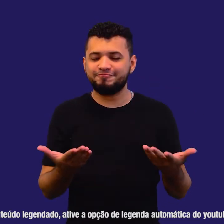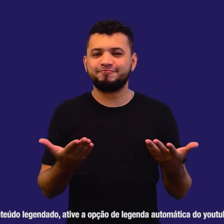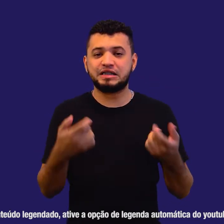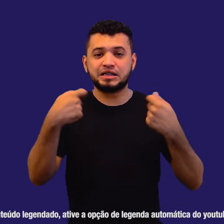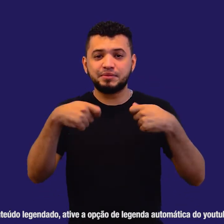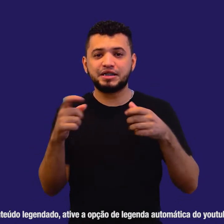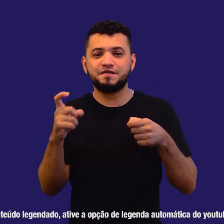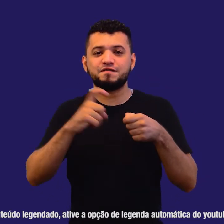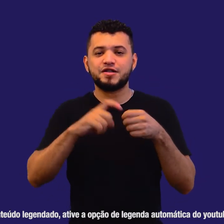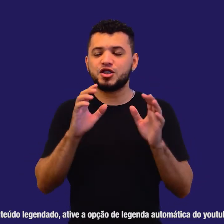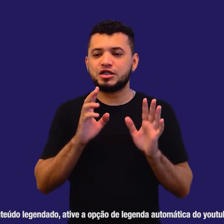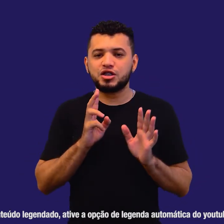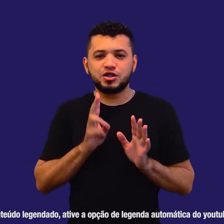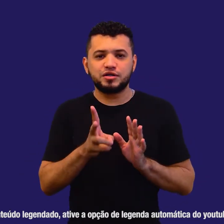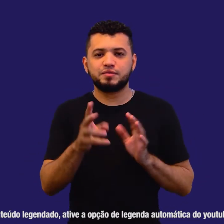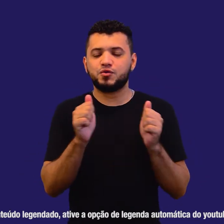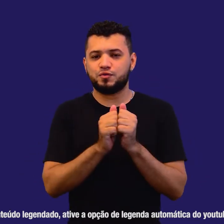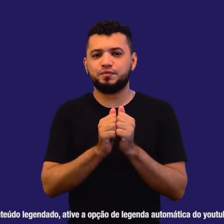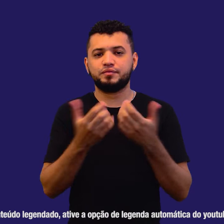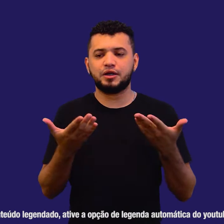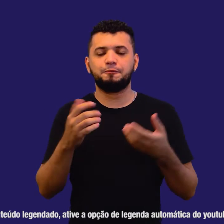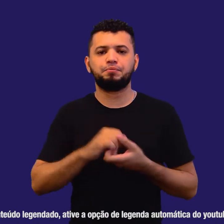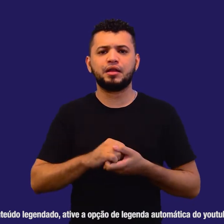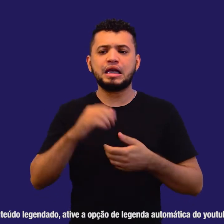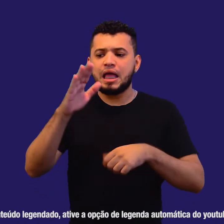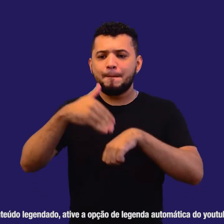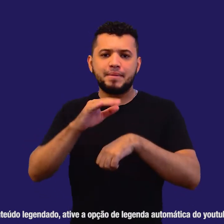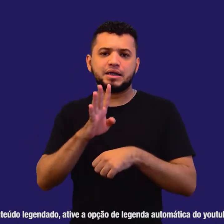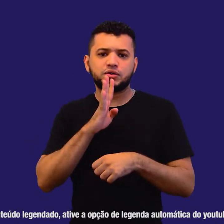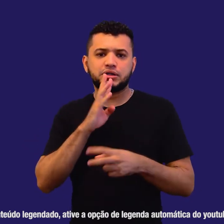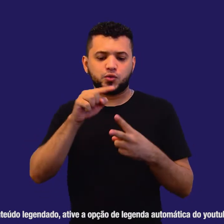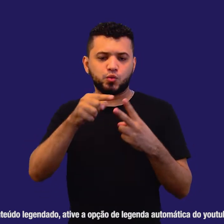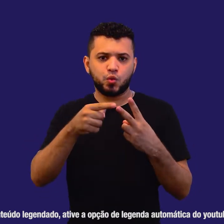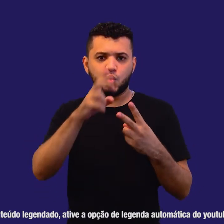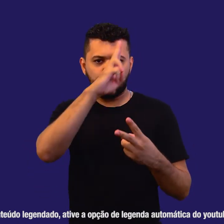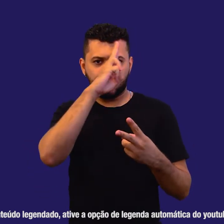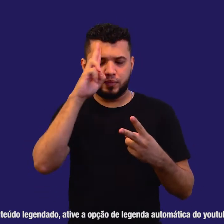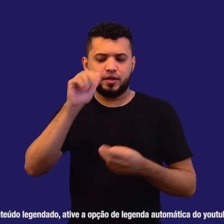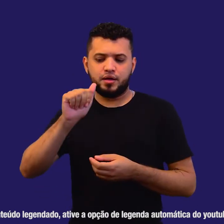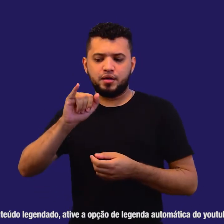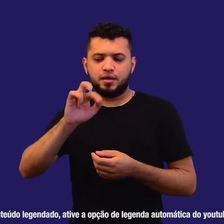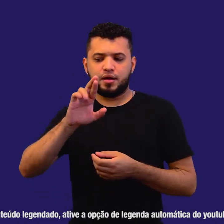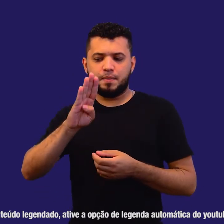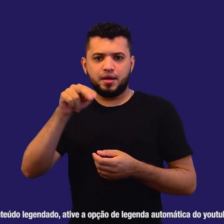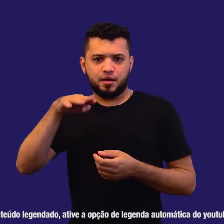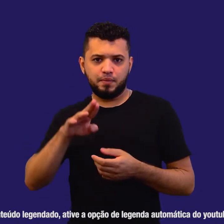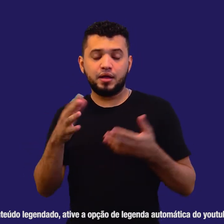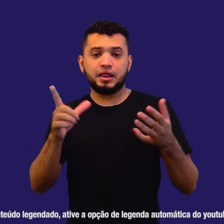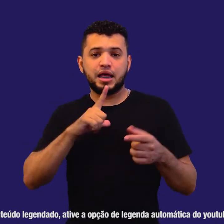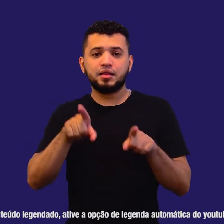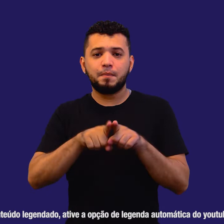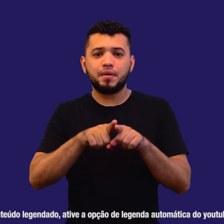conceito tem que vir junto. Bom, para além dessas que são as mais conhecidas, vamos dizer assim, eu posso citar algumas iniciativas que contribuem